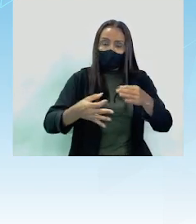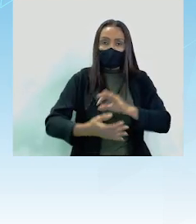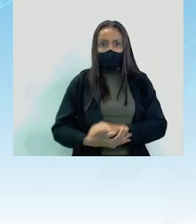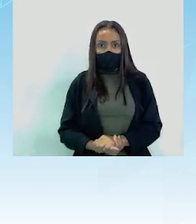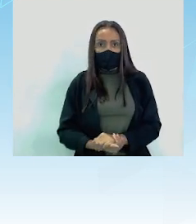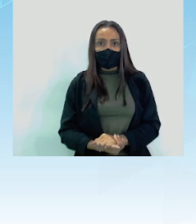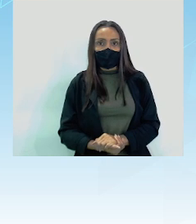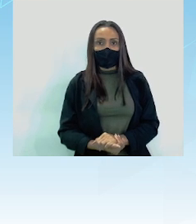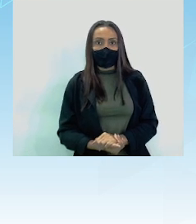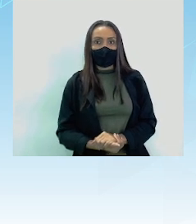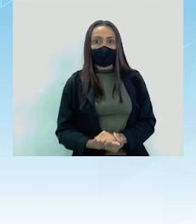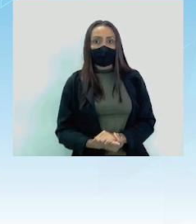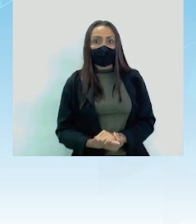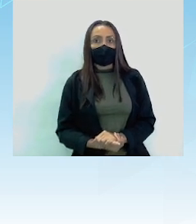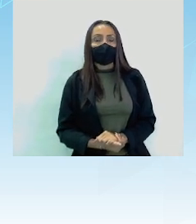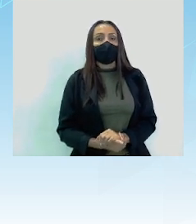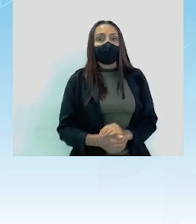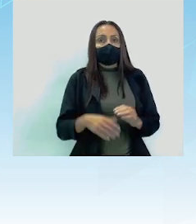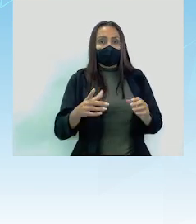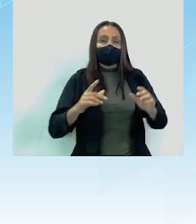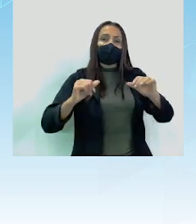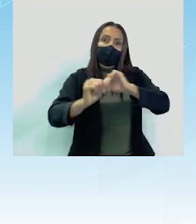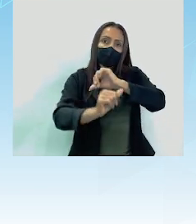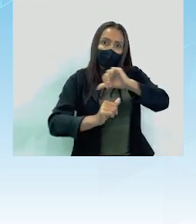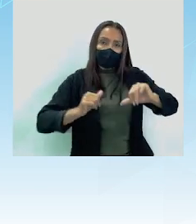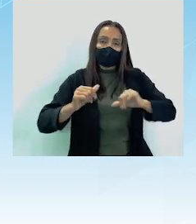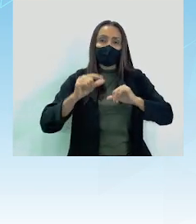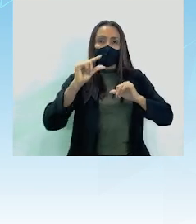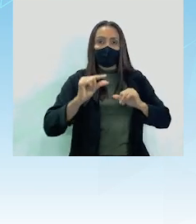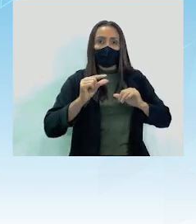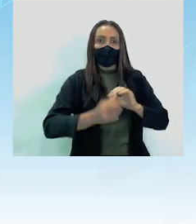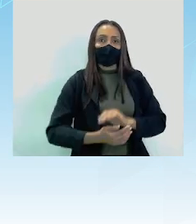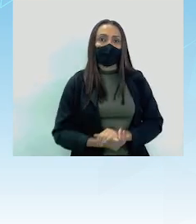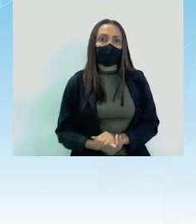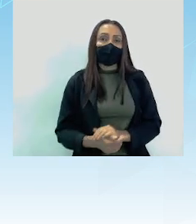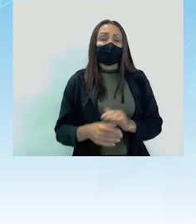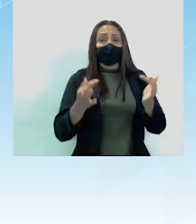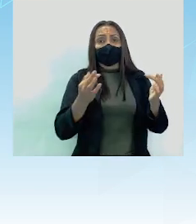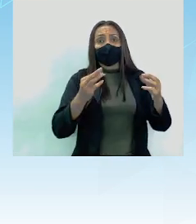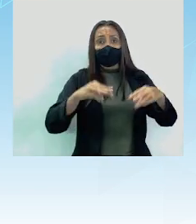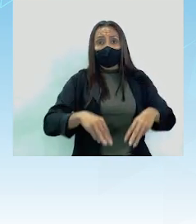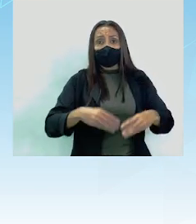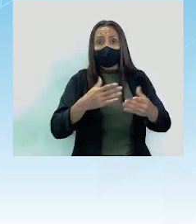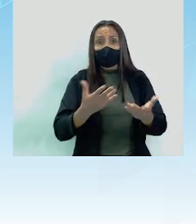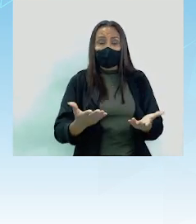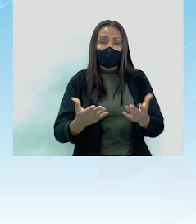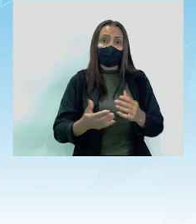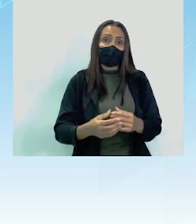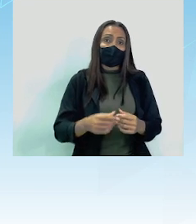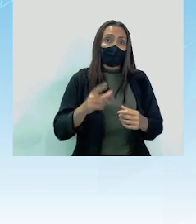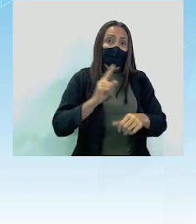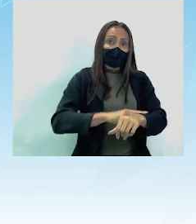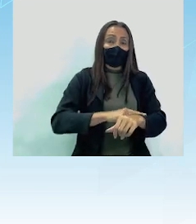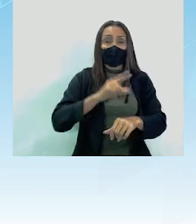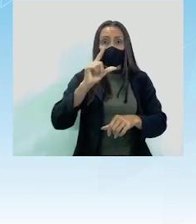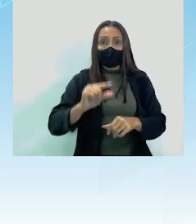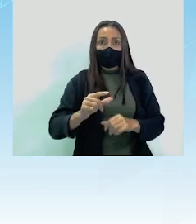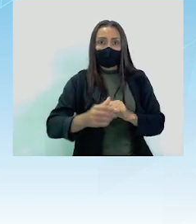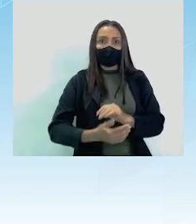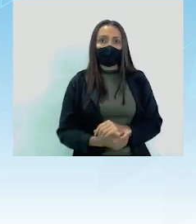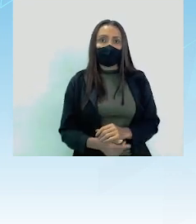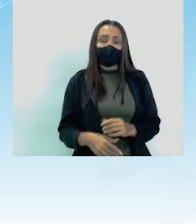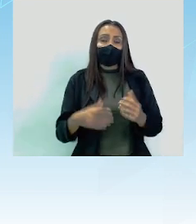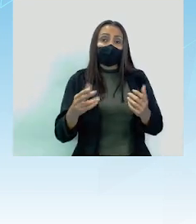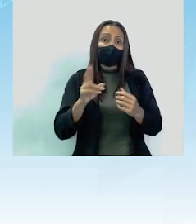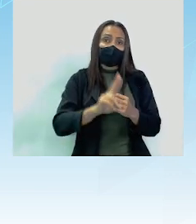de velocidade, aí já muda um pouquinho, né? Vence os competidores que finalizarem a prova em menor tempo. Então, você recebe um percurso, você vai